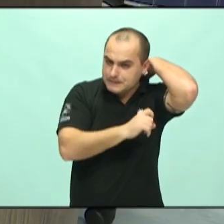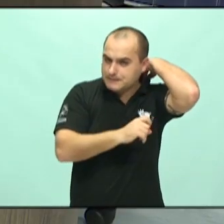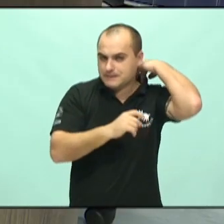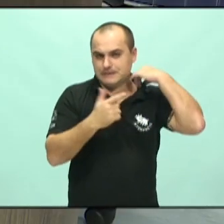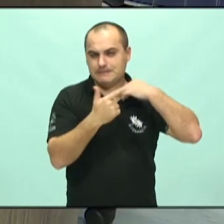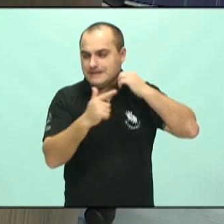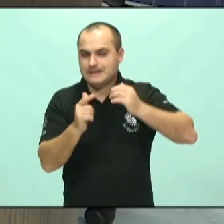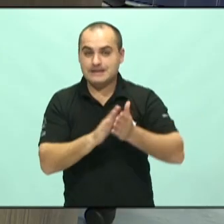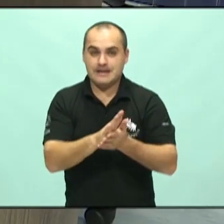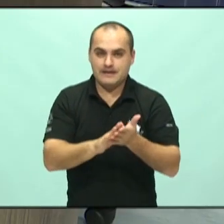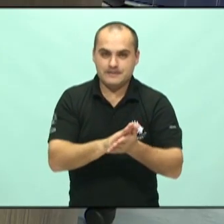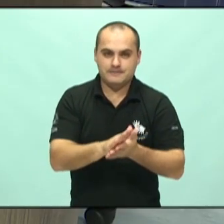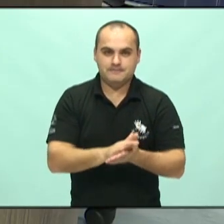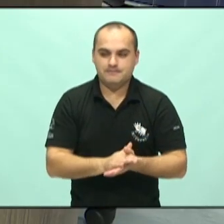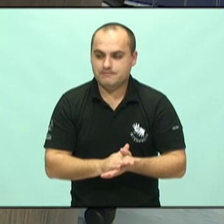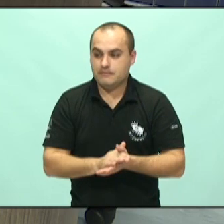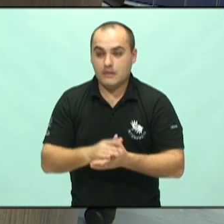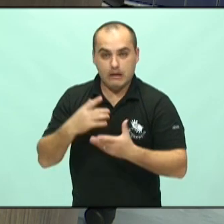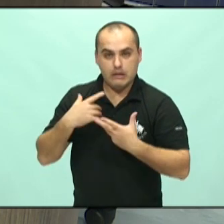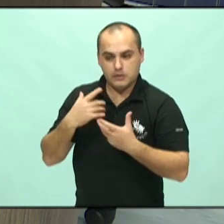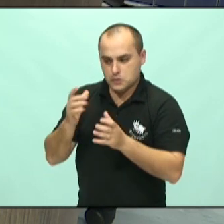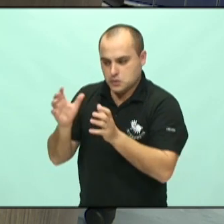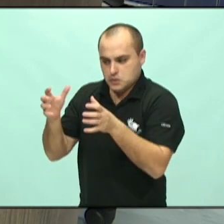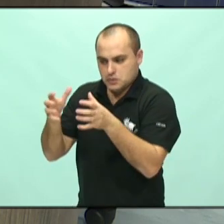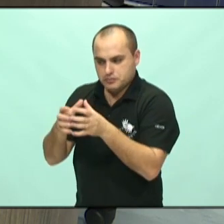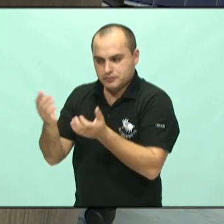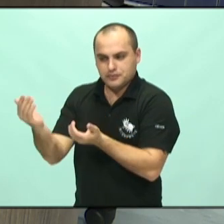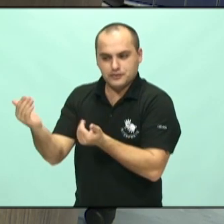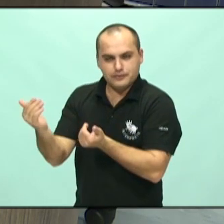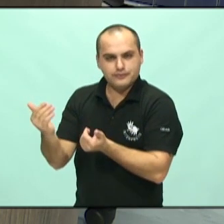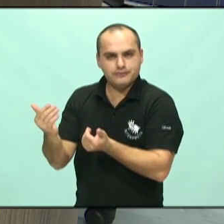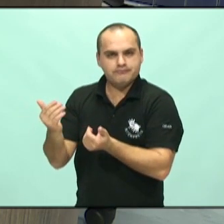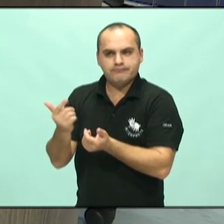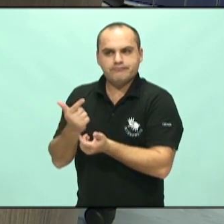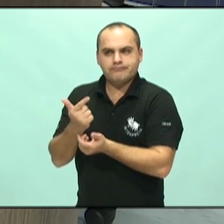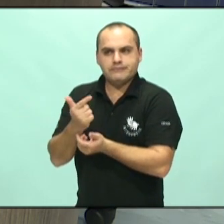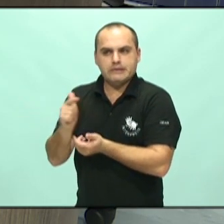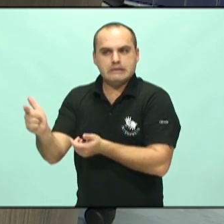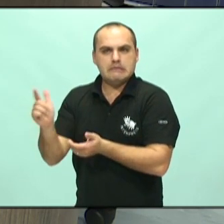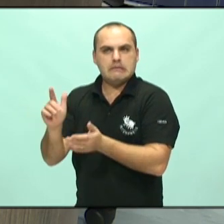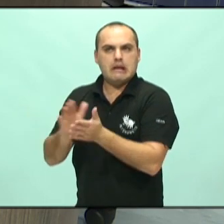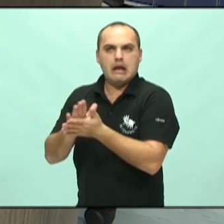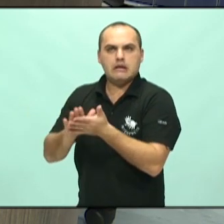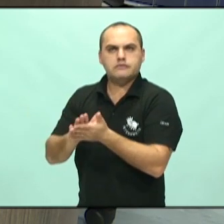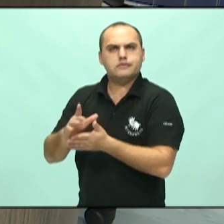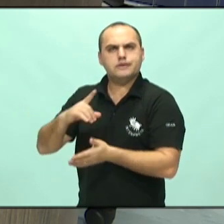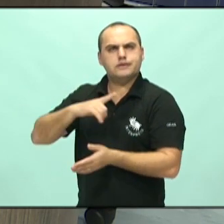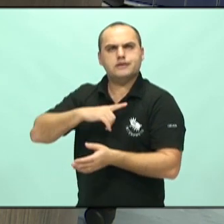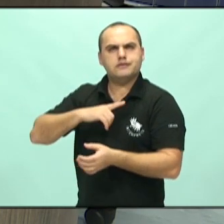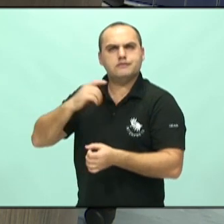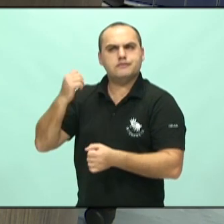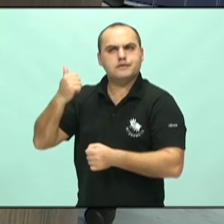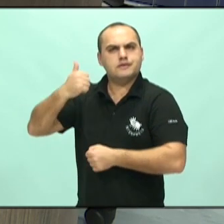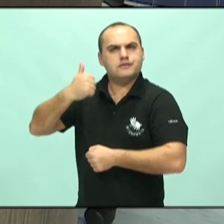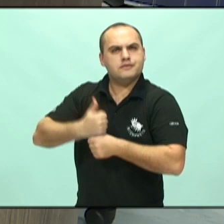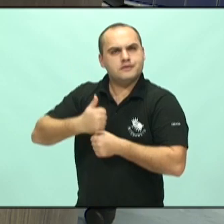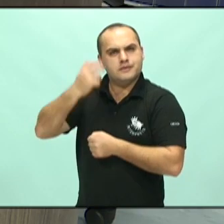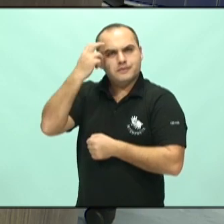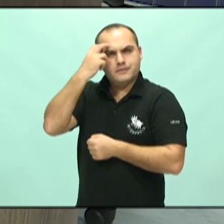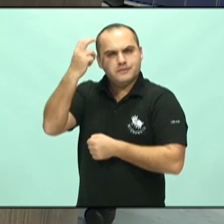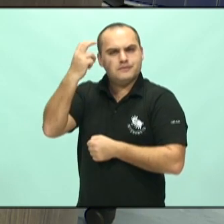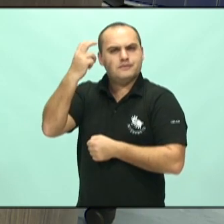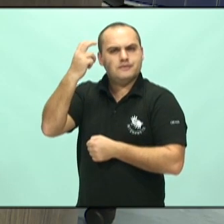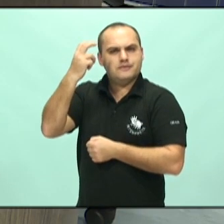construir esse lugar do teatro e não existia nada, assim, existia uma diretoria de cultura dentro da antiga prefeitura